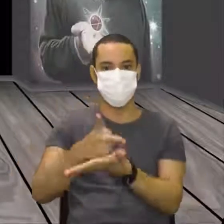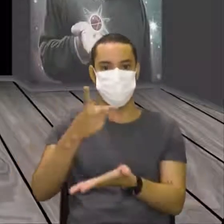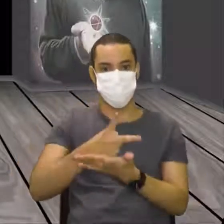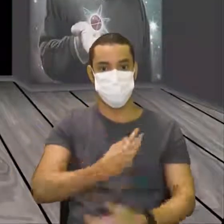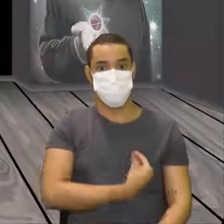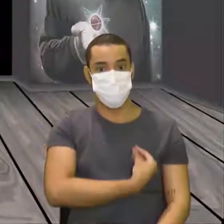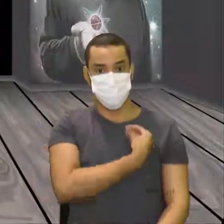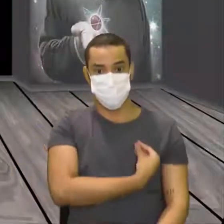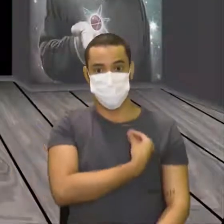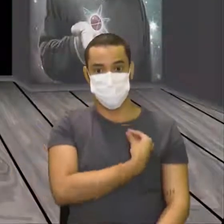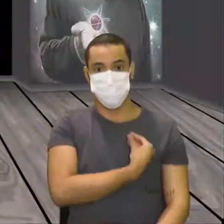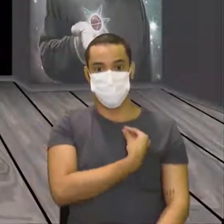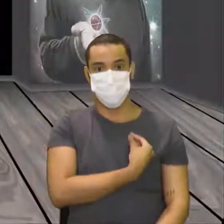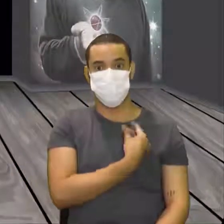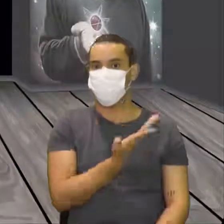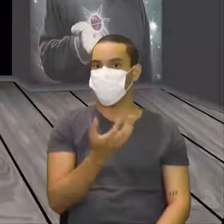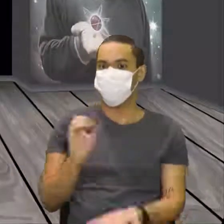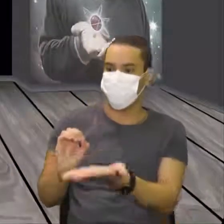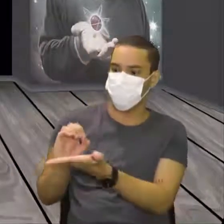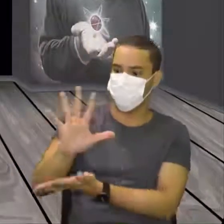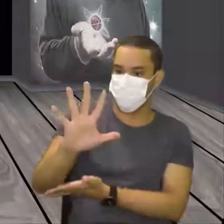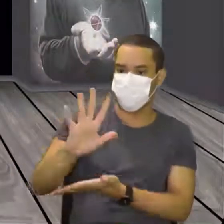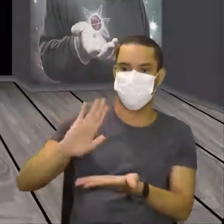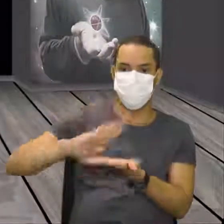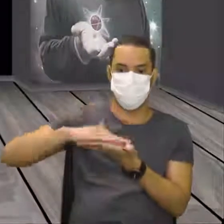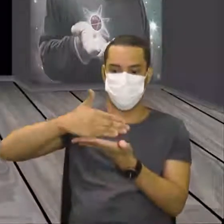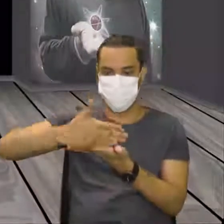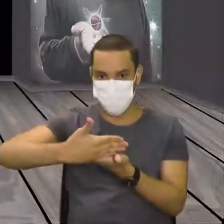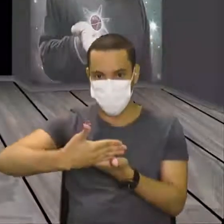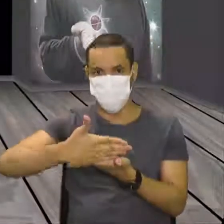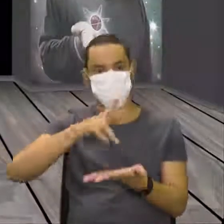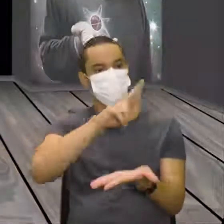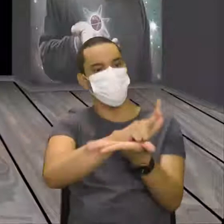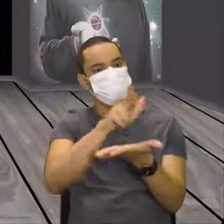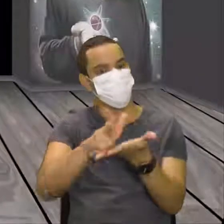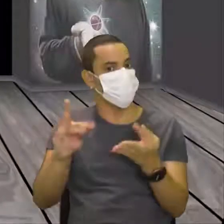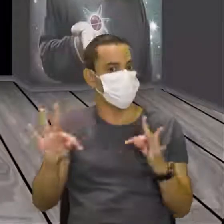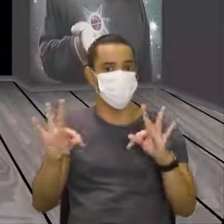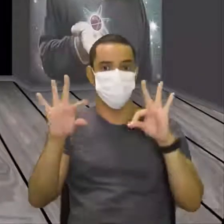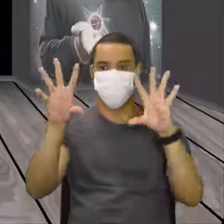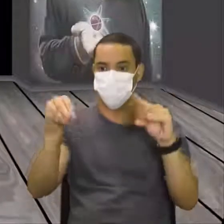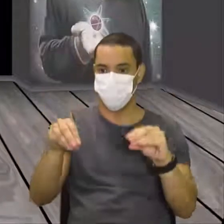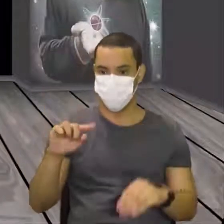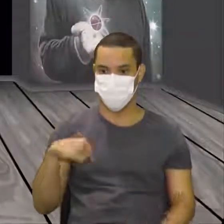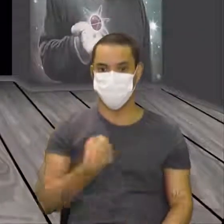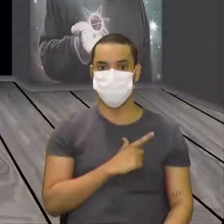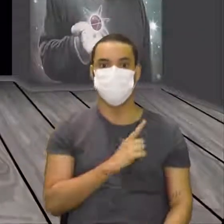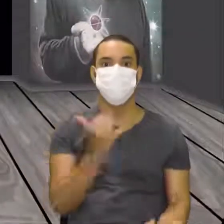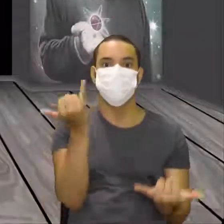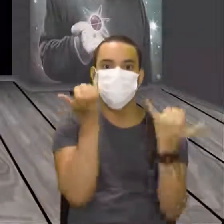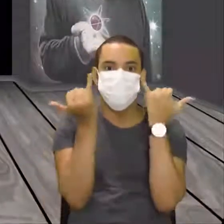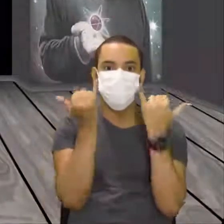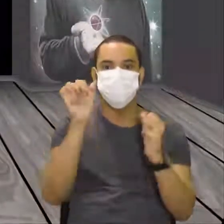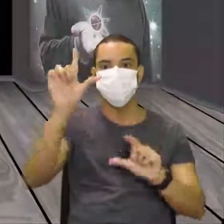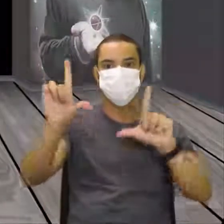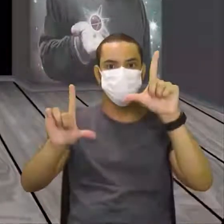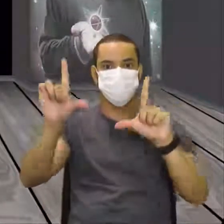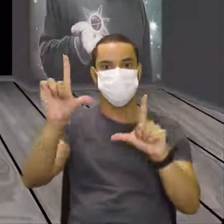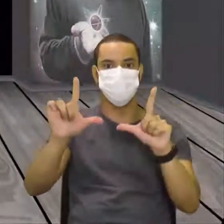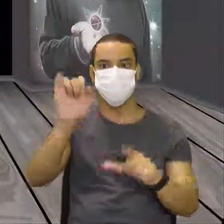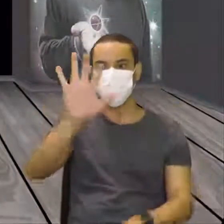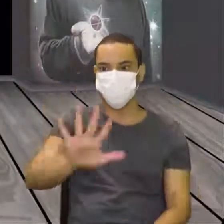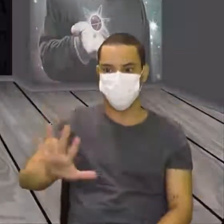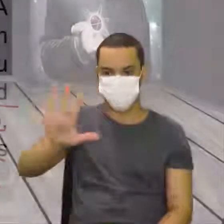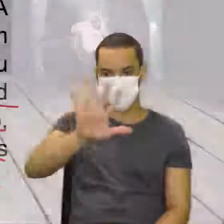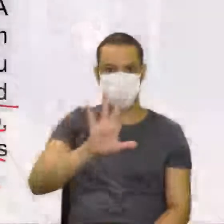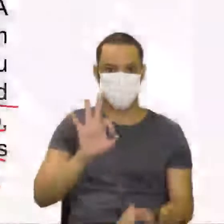e seus derivados também, né? Data show, notebook, tudo mais aí, tudo para a gente ter acesso à imagem, certo? Vamos continuar